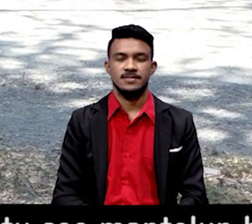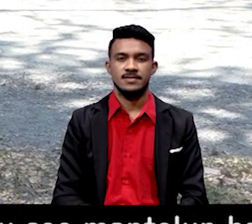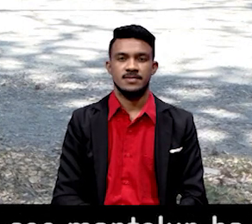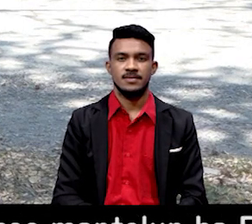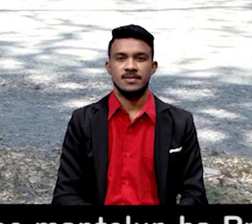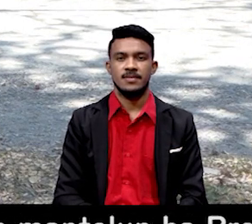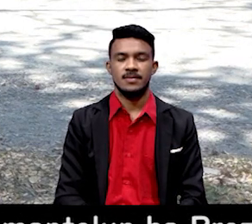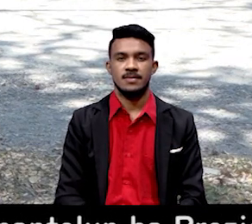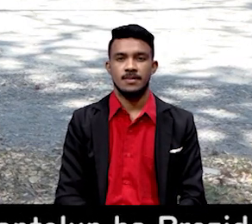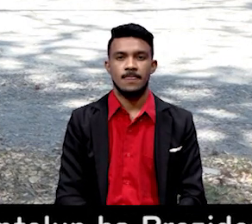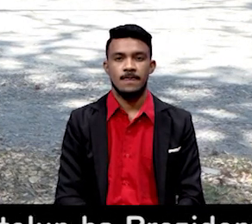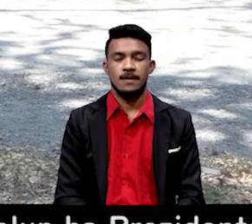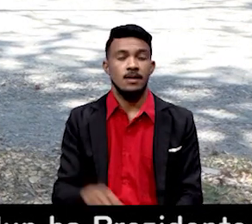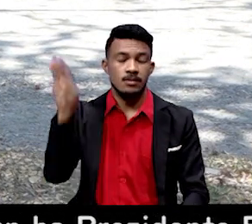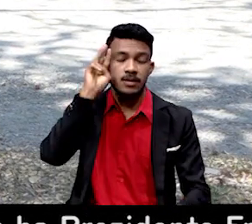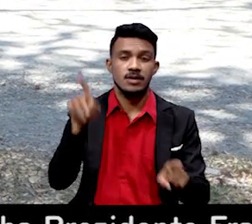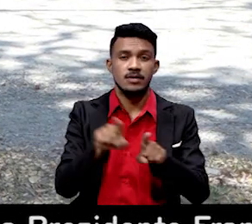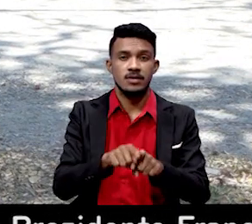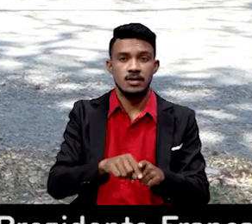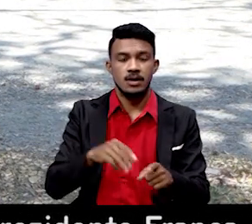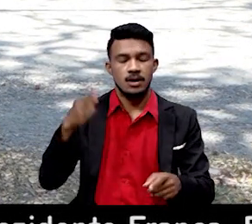Okay dia mau ni esperansa bawa ini insan.